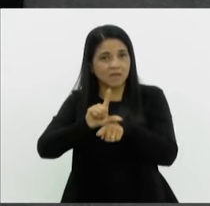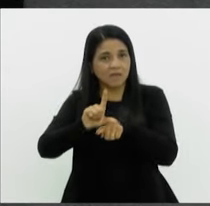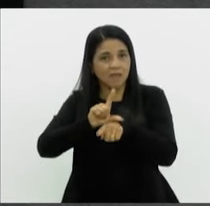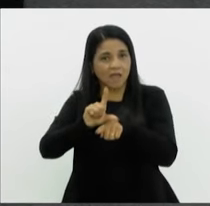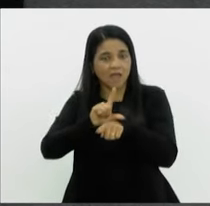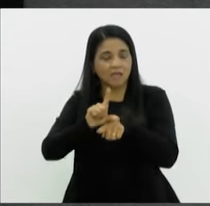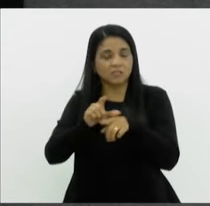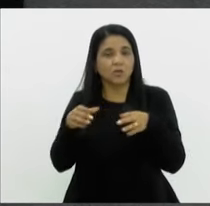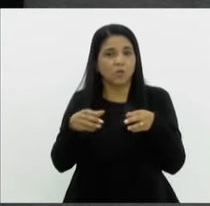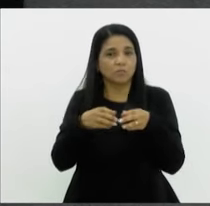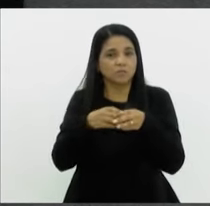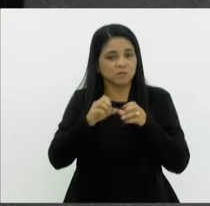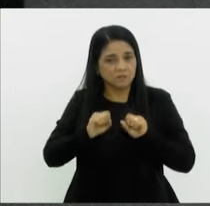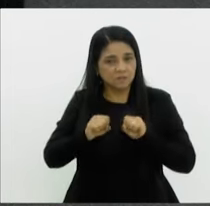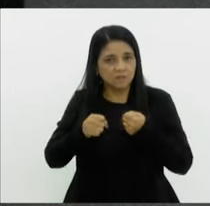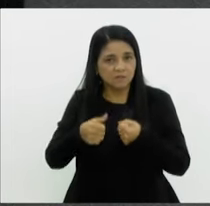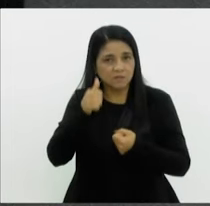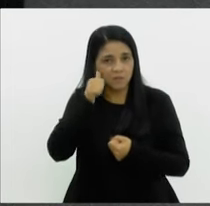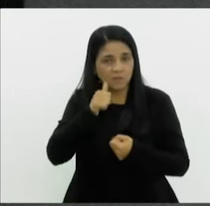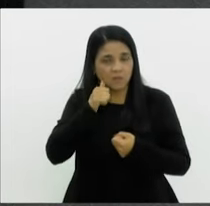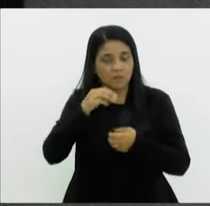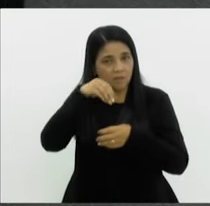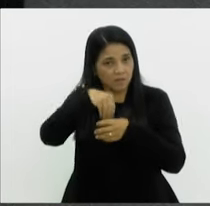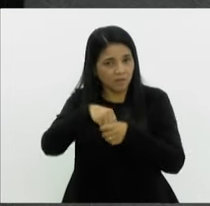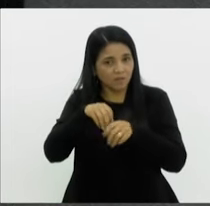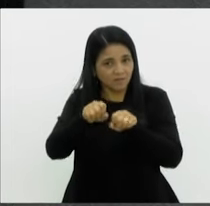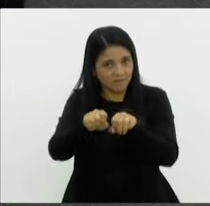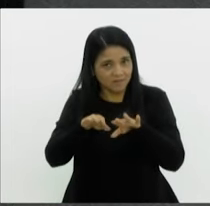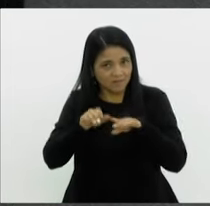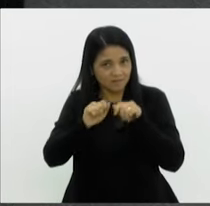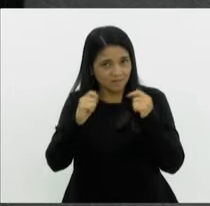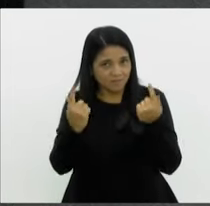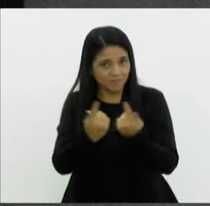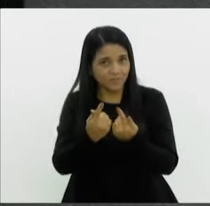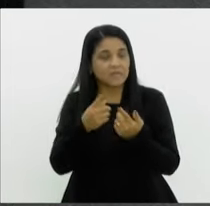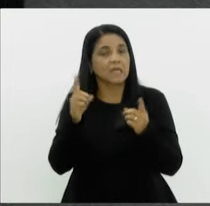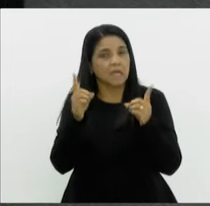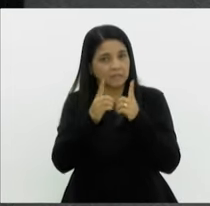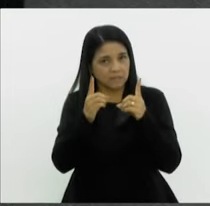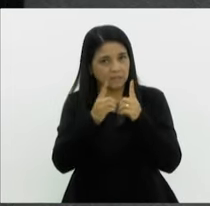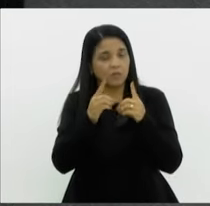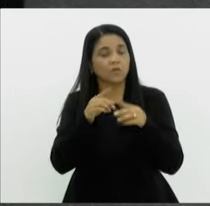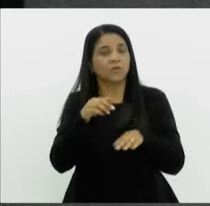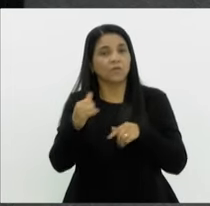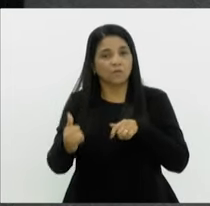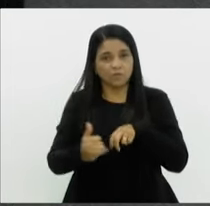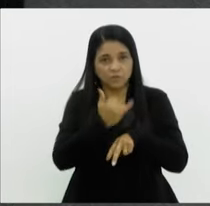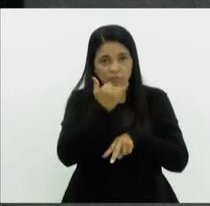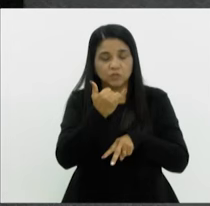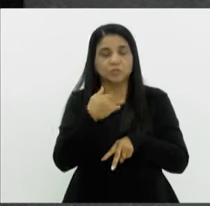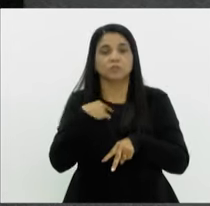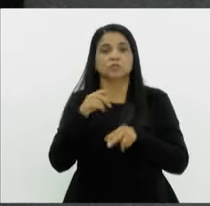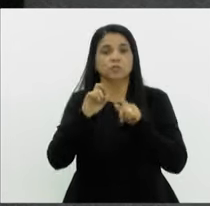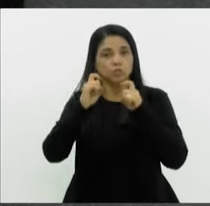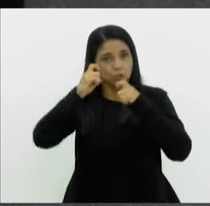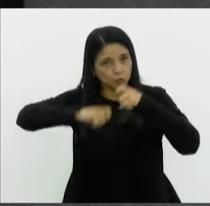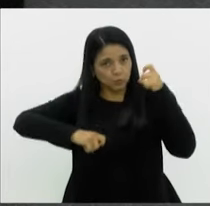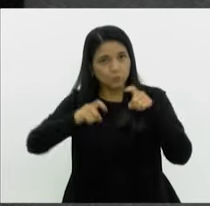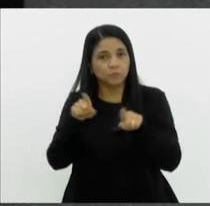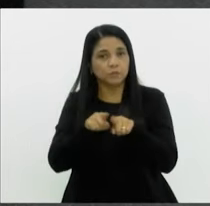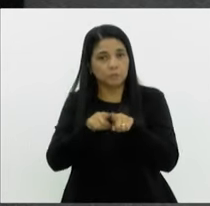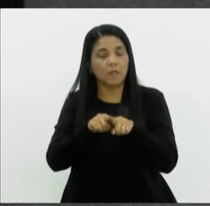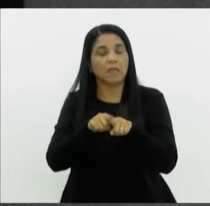da Mulher, aqui na Assembleia Legislativa, que atendeu vítimas de estupro e que tem atendido com